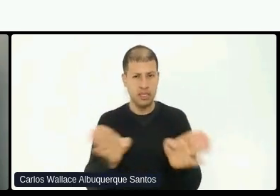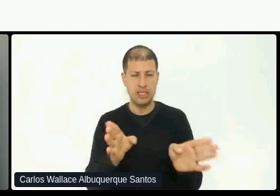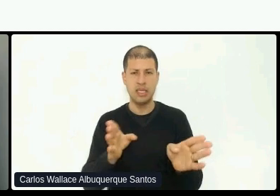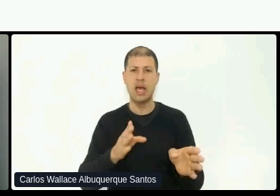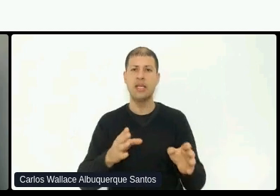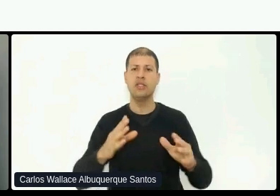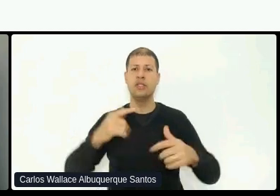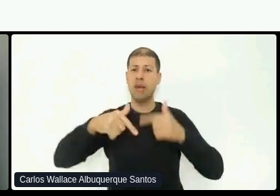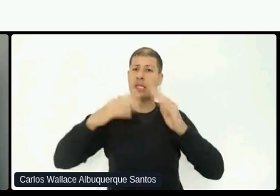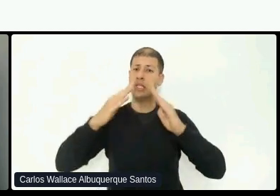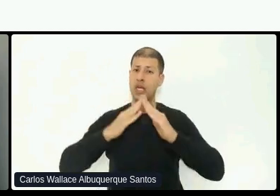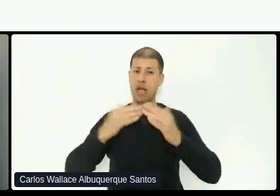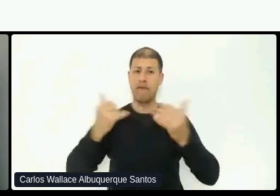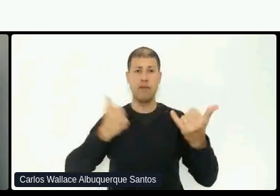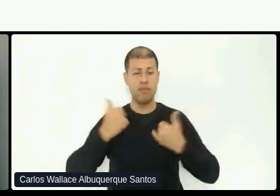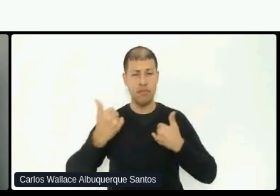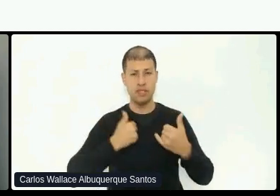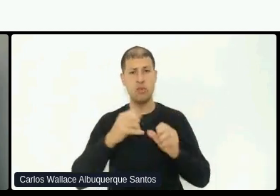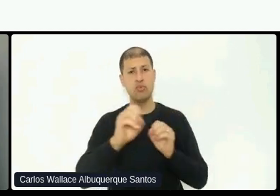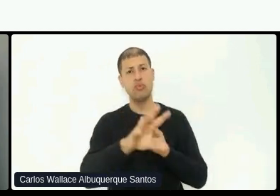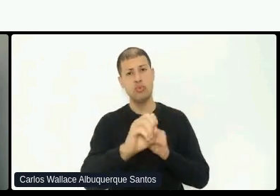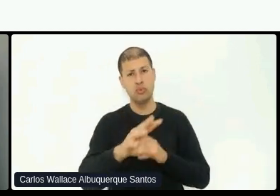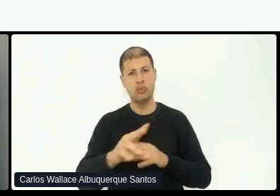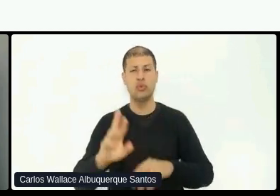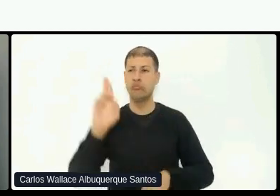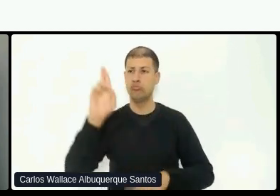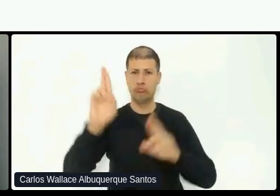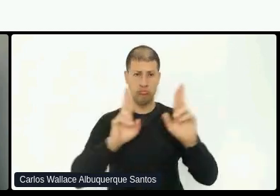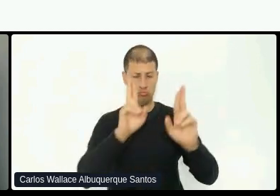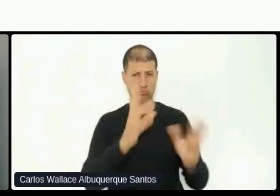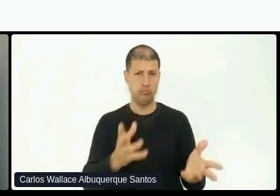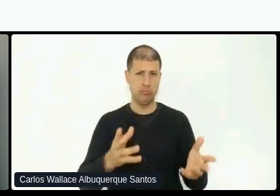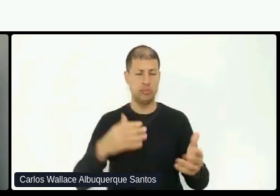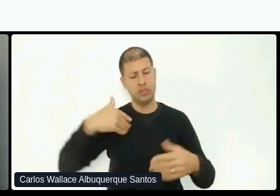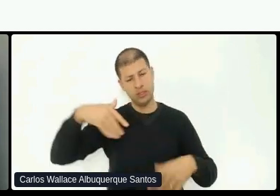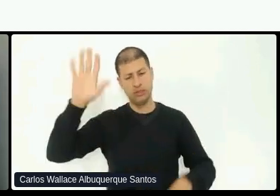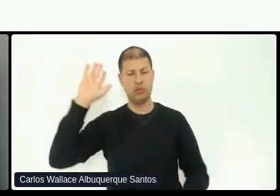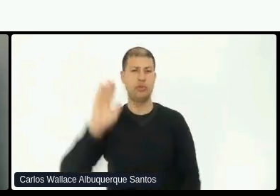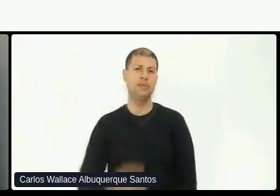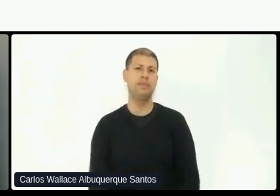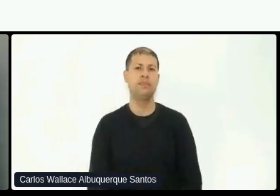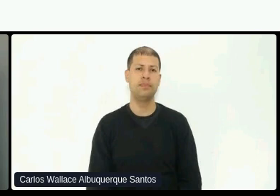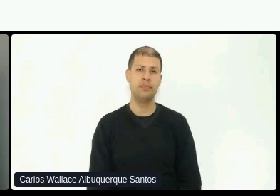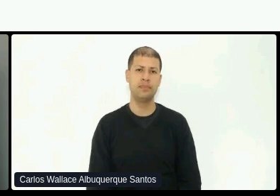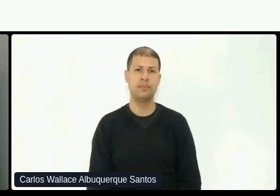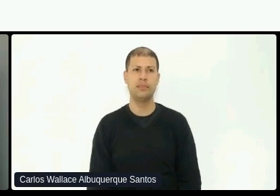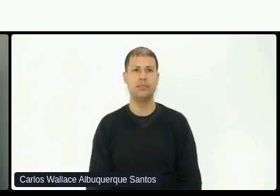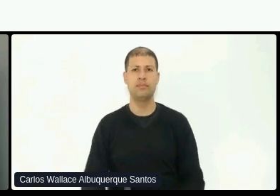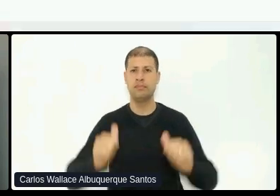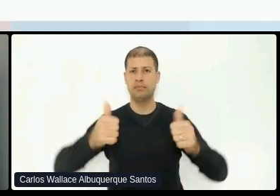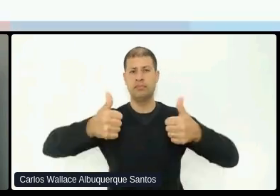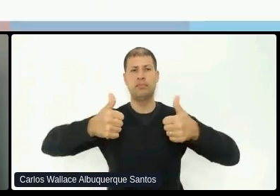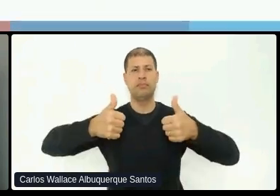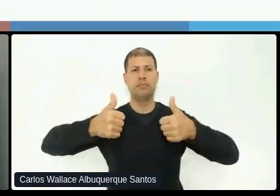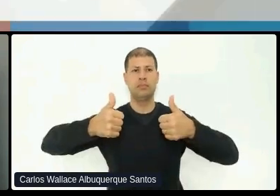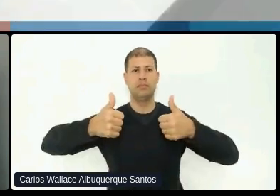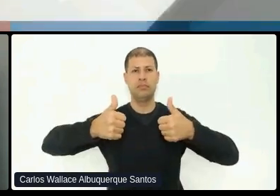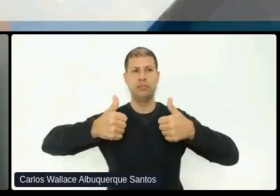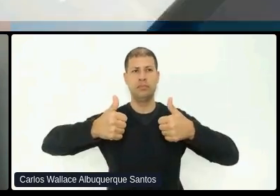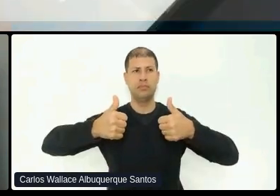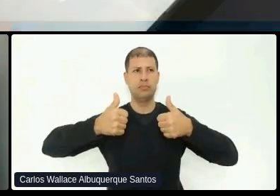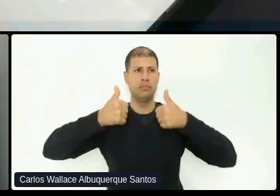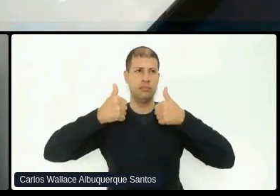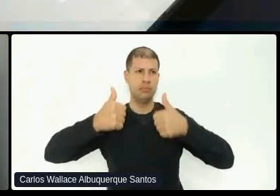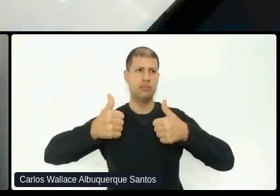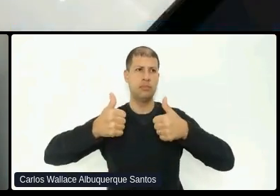office, informação, educação, liderança e assim por diante. Beleza?